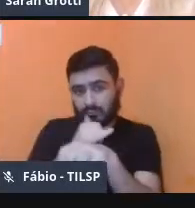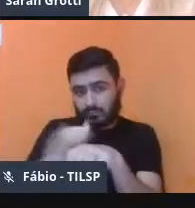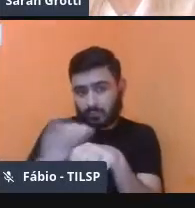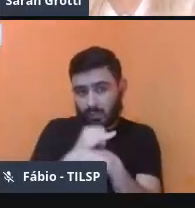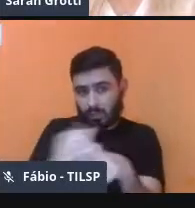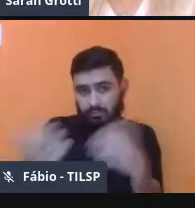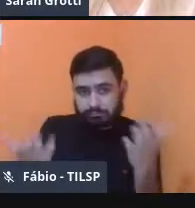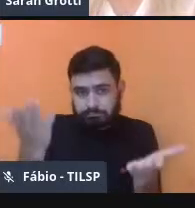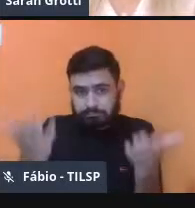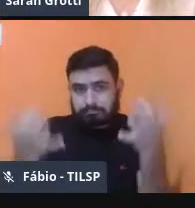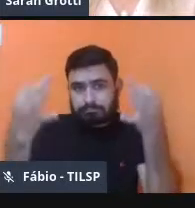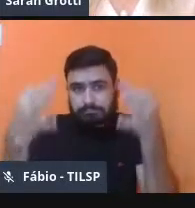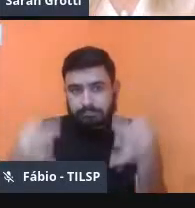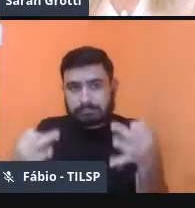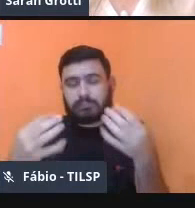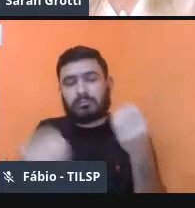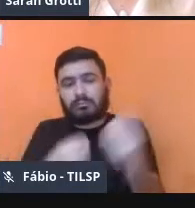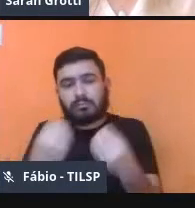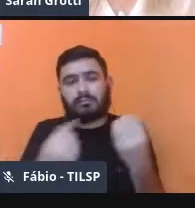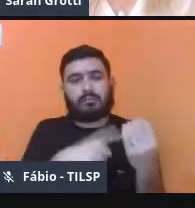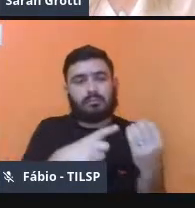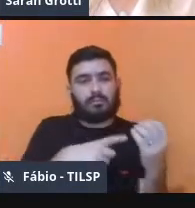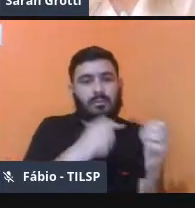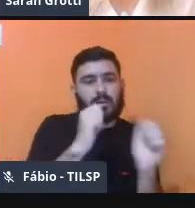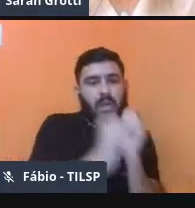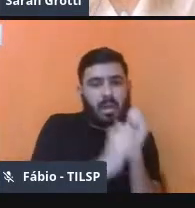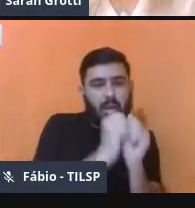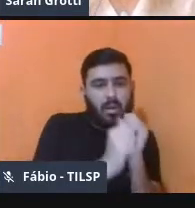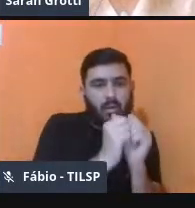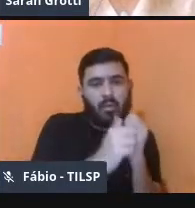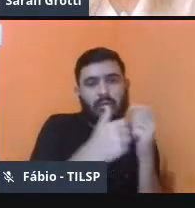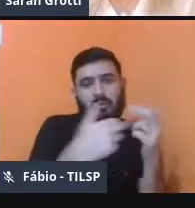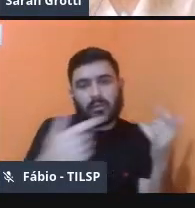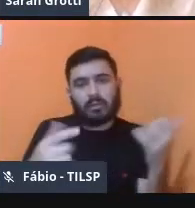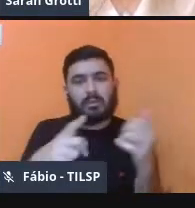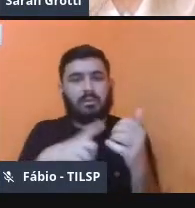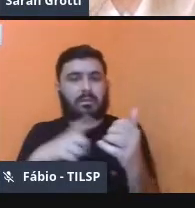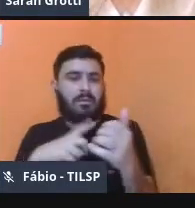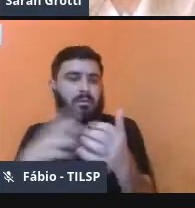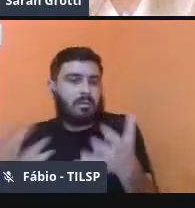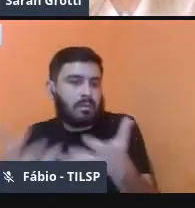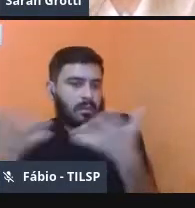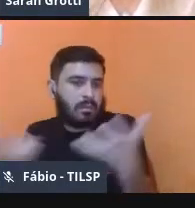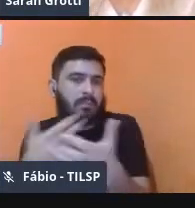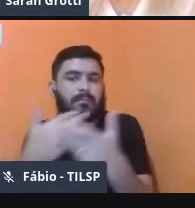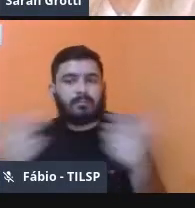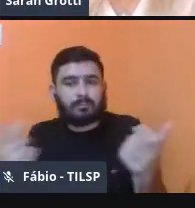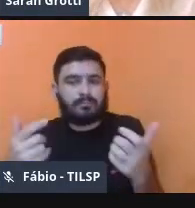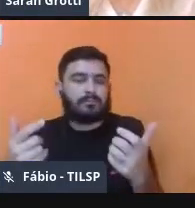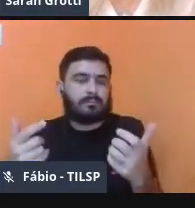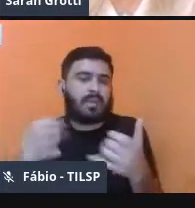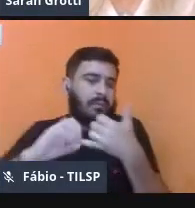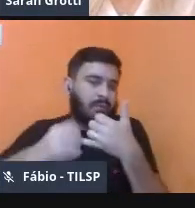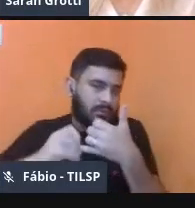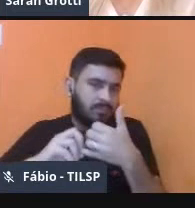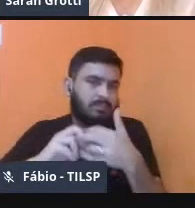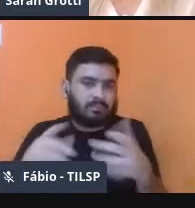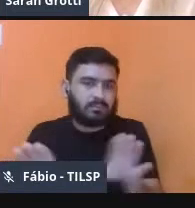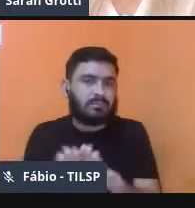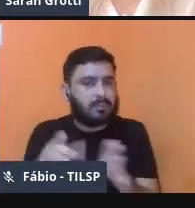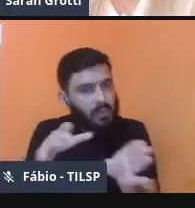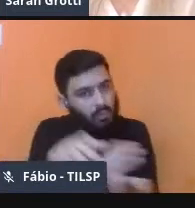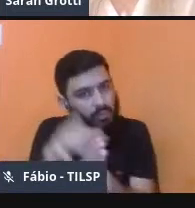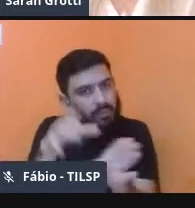são importantíssimos falar para o paciente, assim, logo de cara na primeira consulta, né, a orientação nutricional que a gente